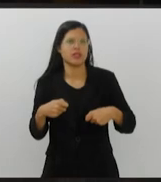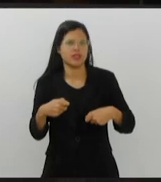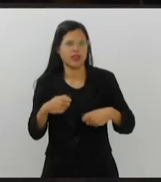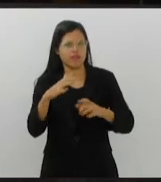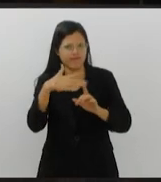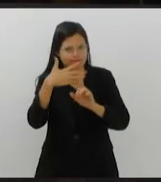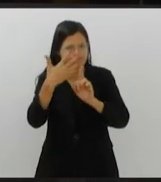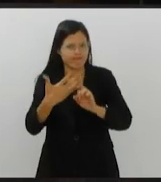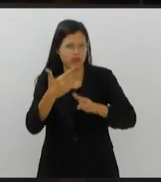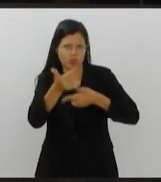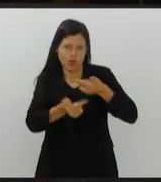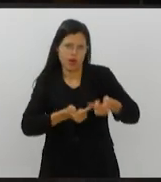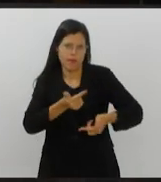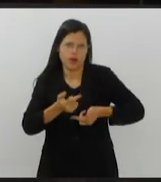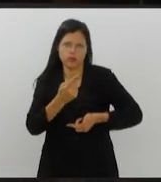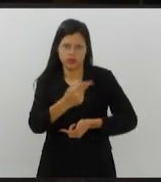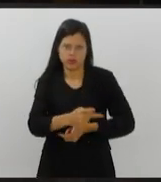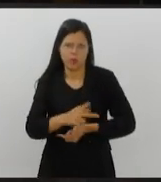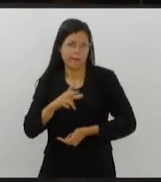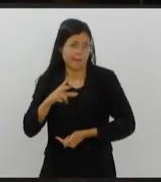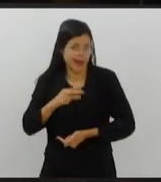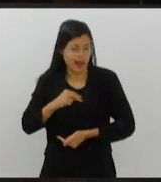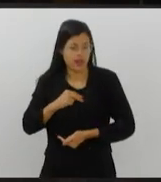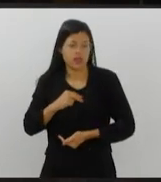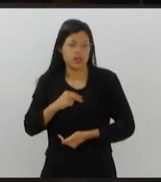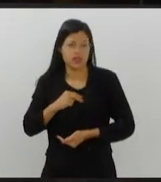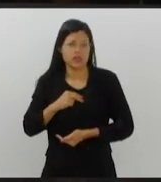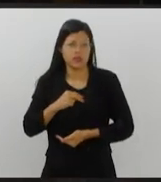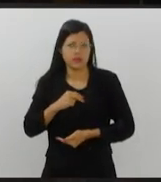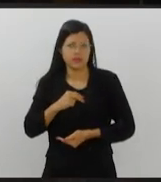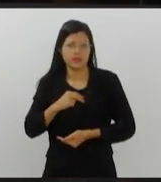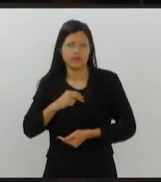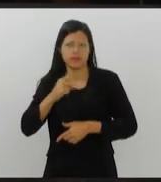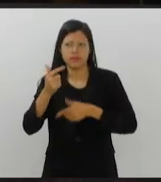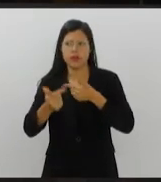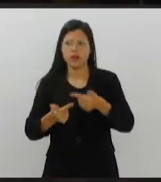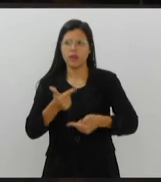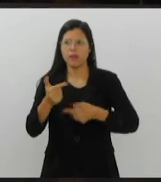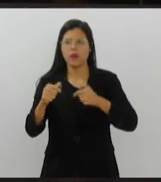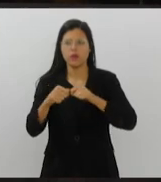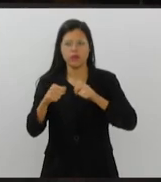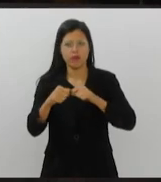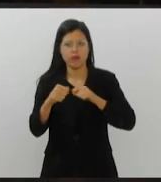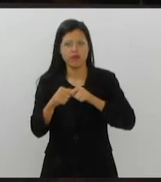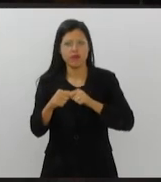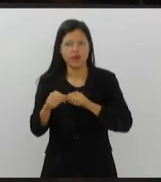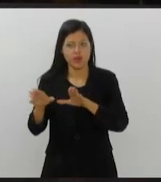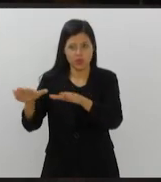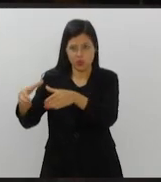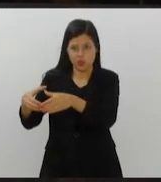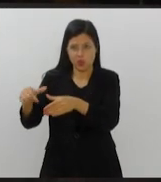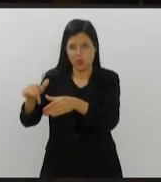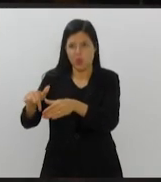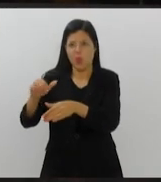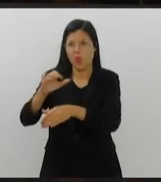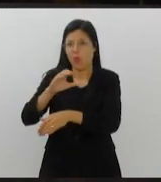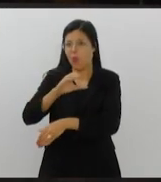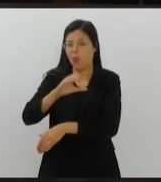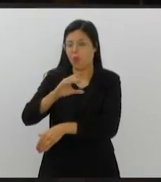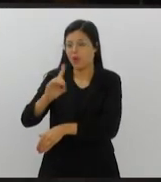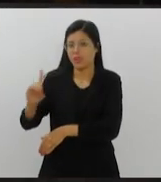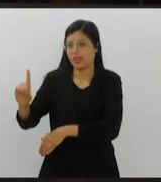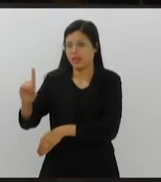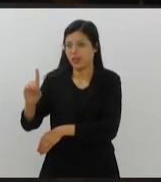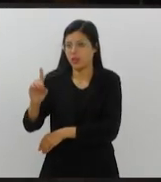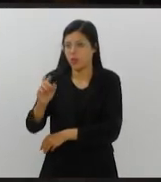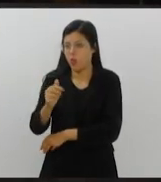senhor, e o senhor merece, tanto pelo trabalho exercido no quartel, né, comandando